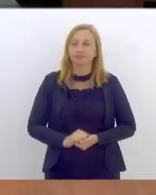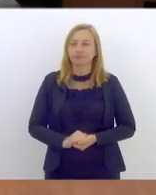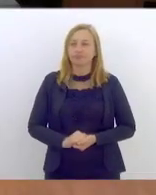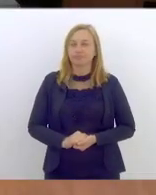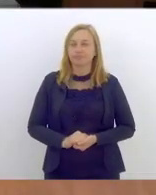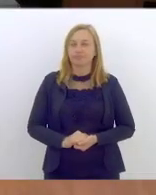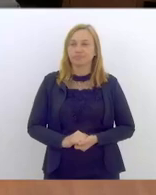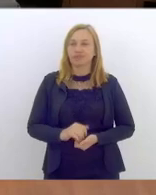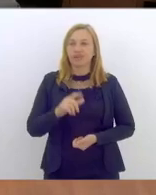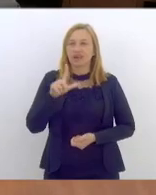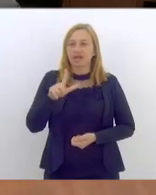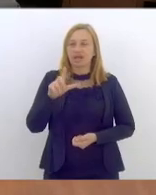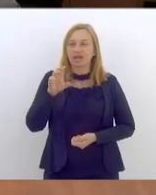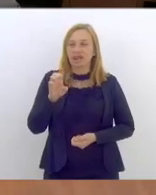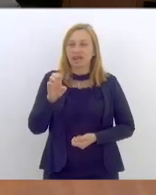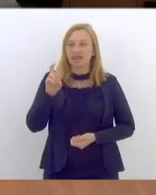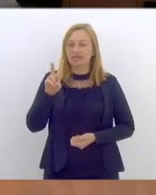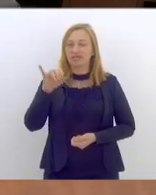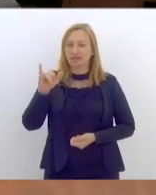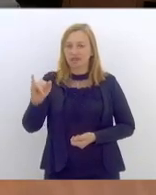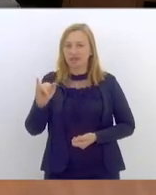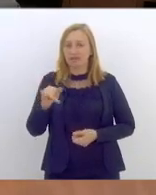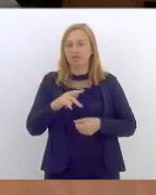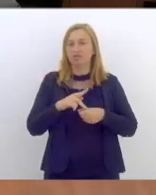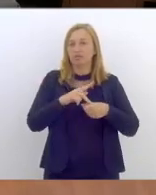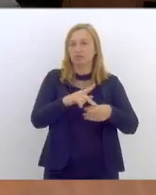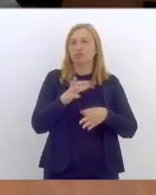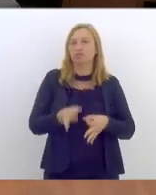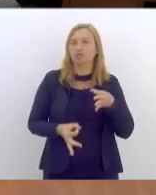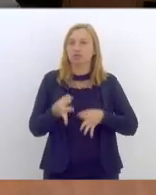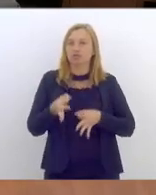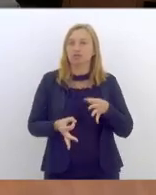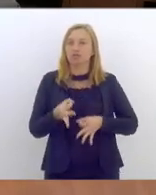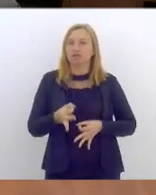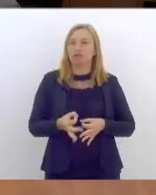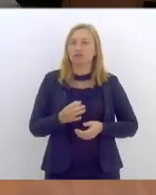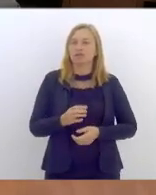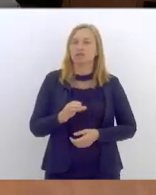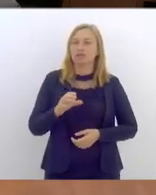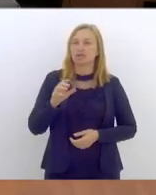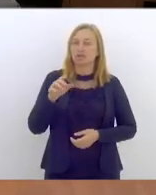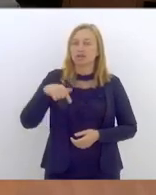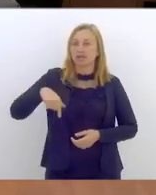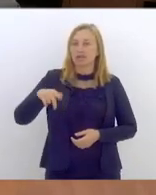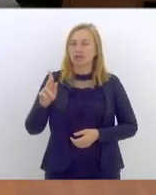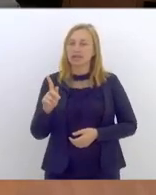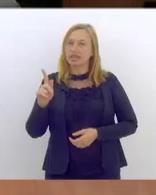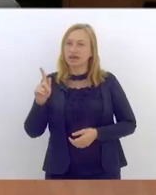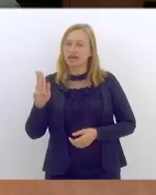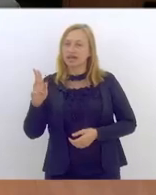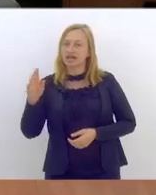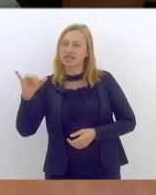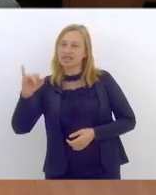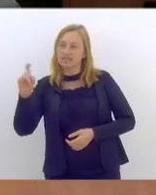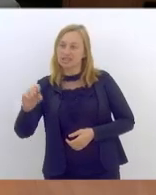senhor Levi Quaresma promotor de justiça é a senhora quer dizer Goulart